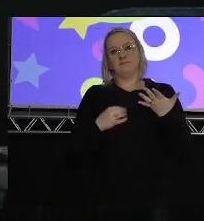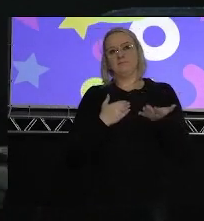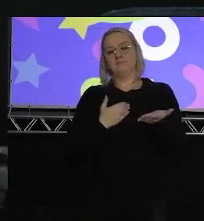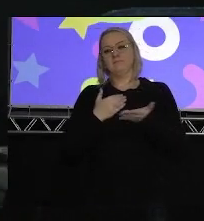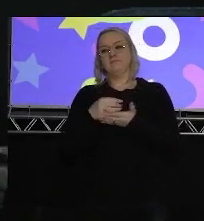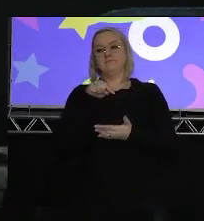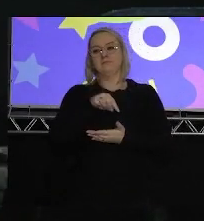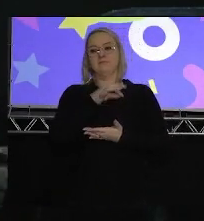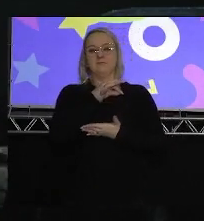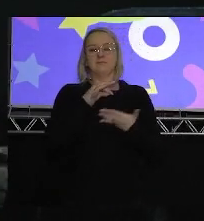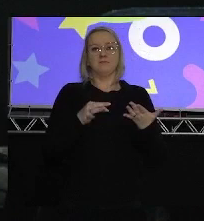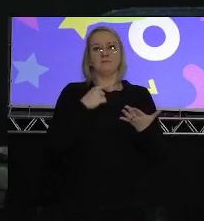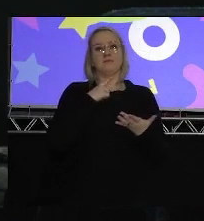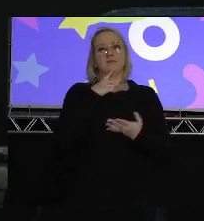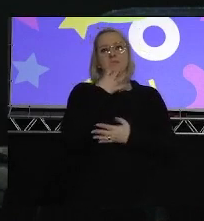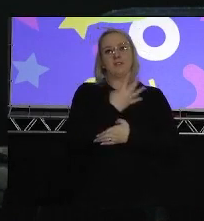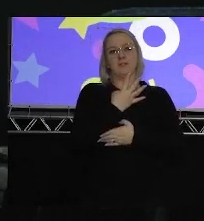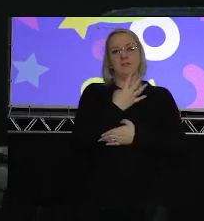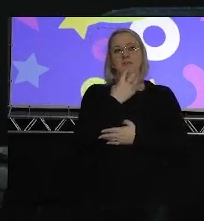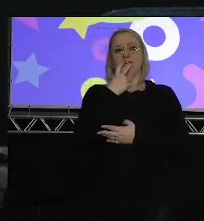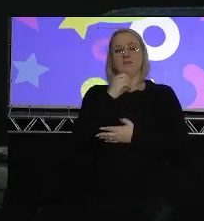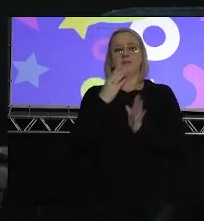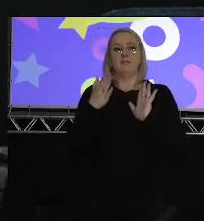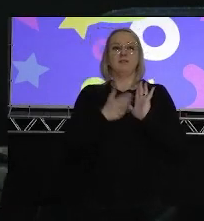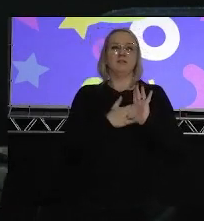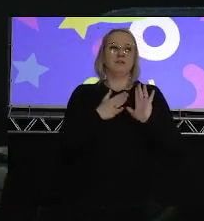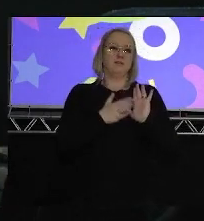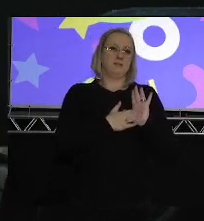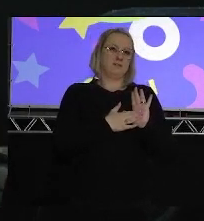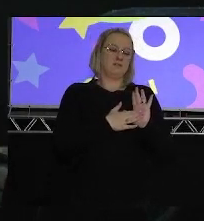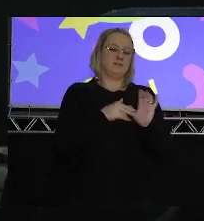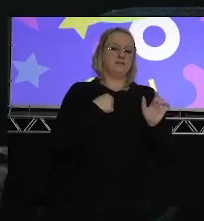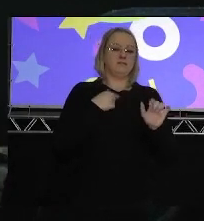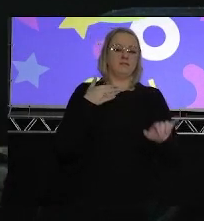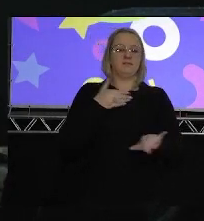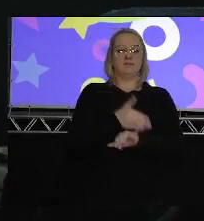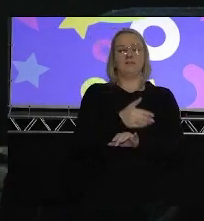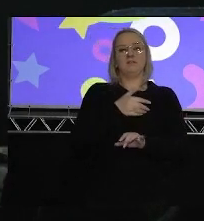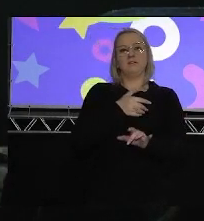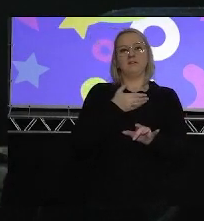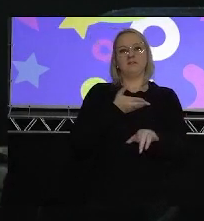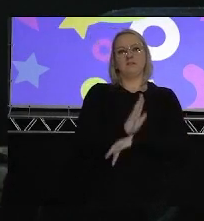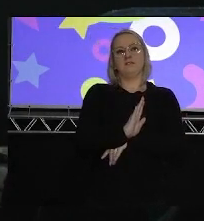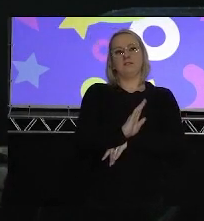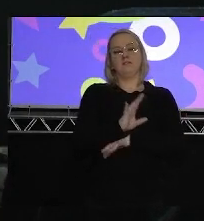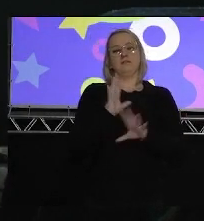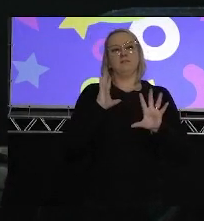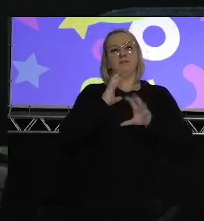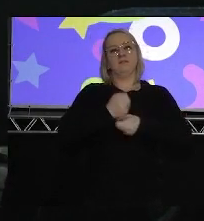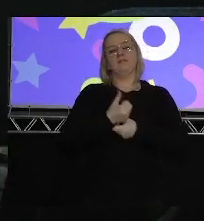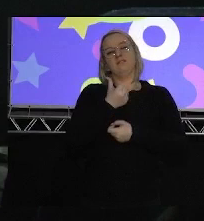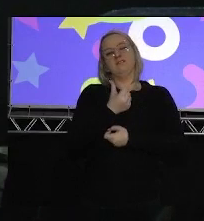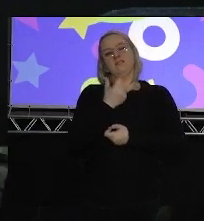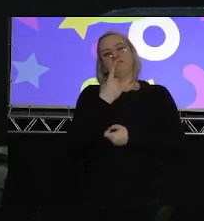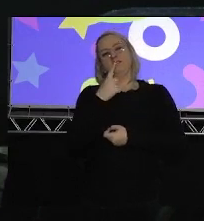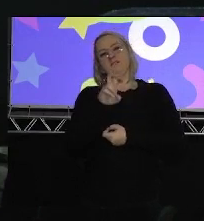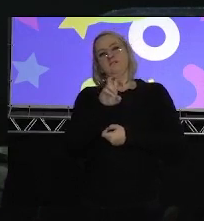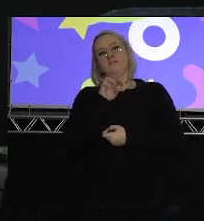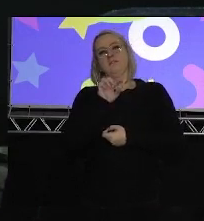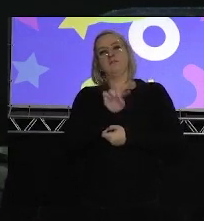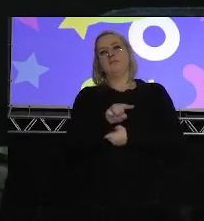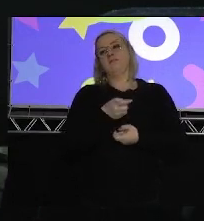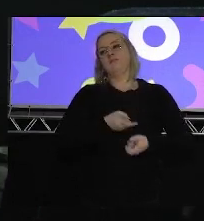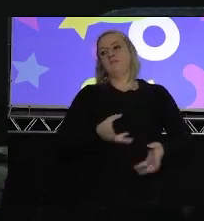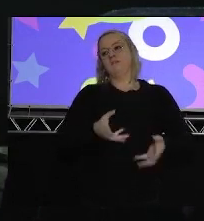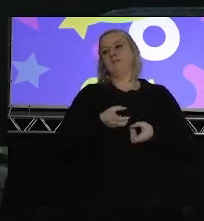enablement, que era um quarter, nós tínhamos 50 propostas para serem aprovadas e totalizar uns 615 mil de